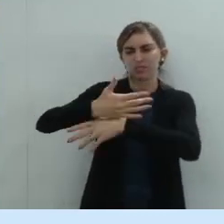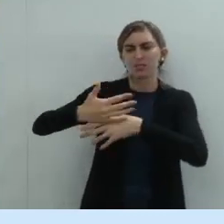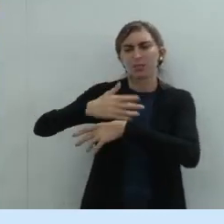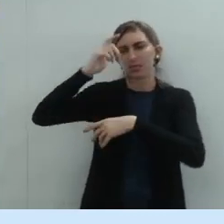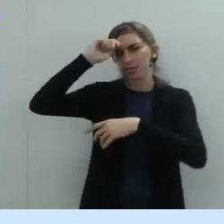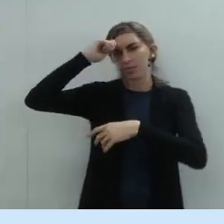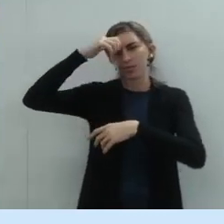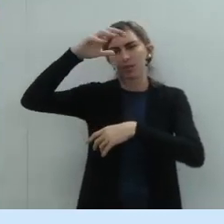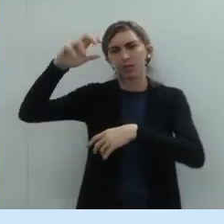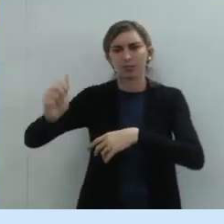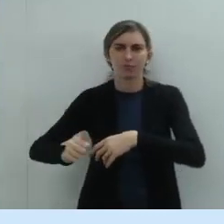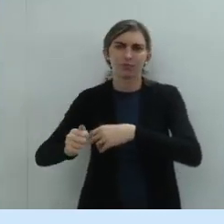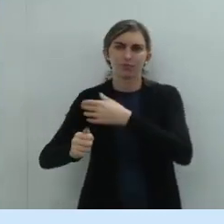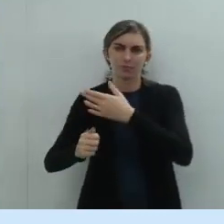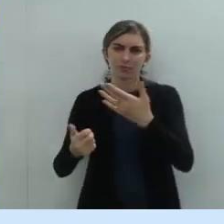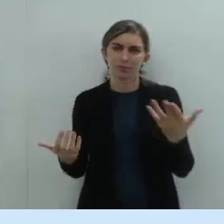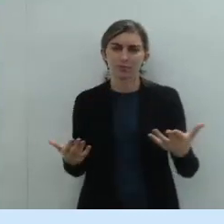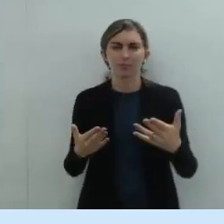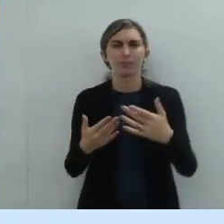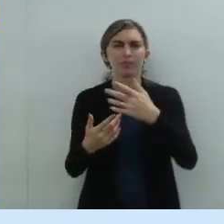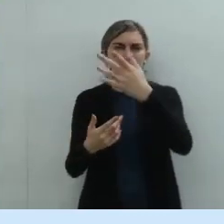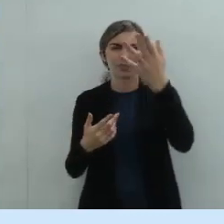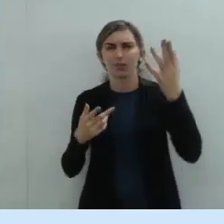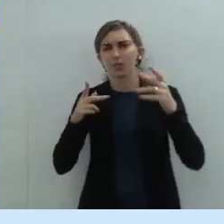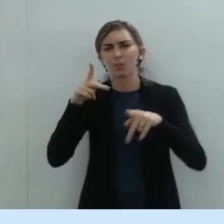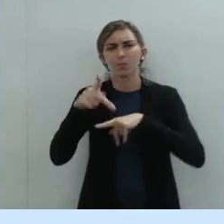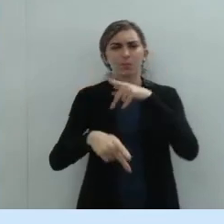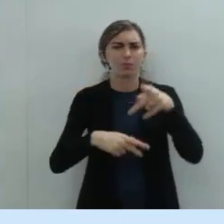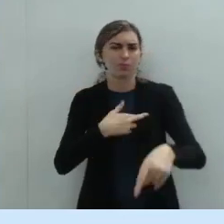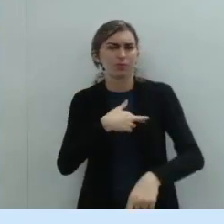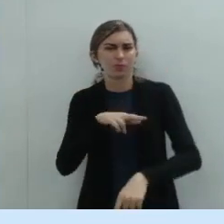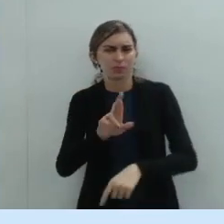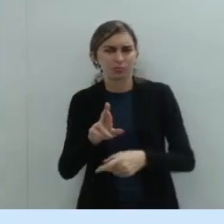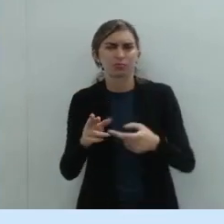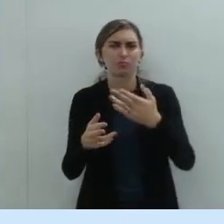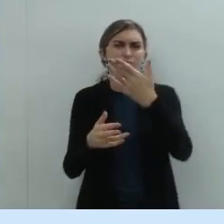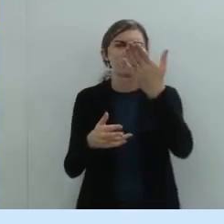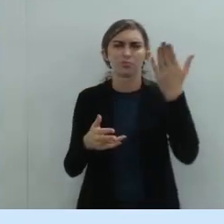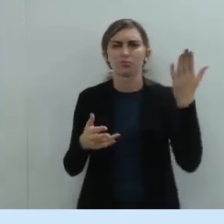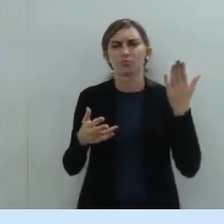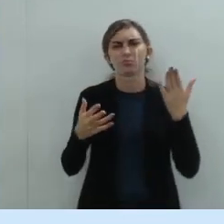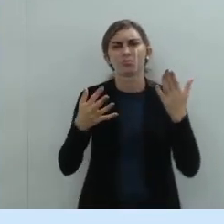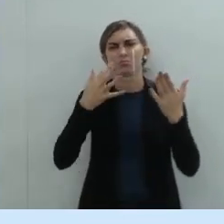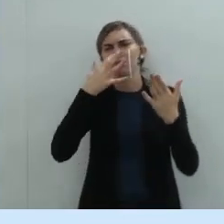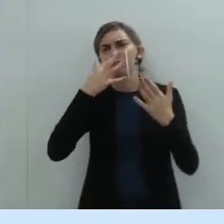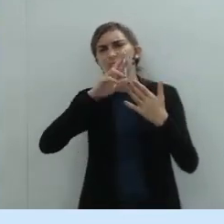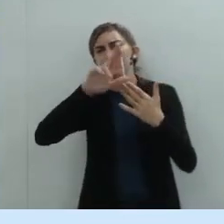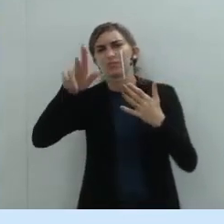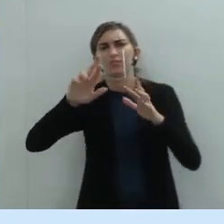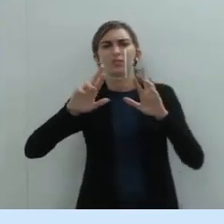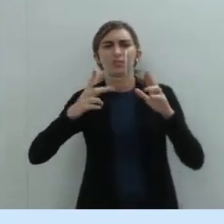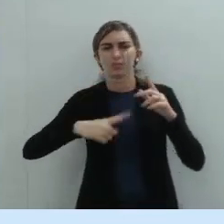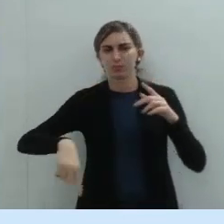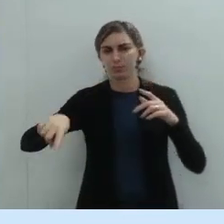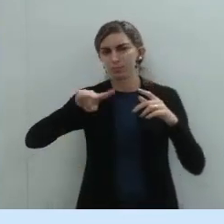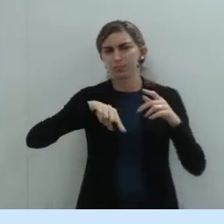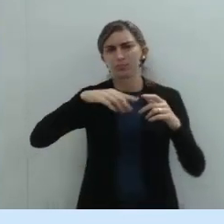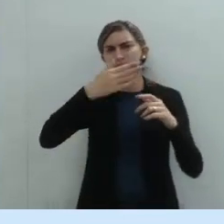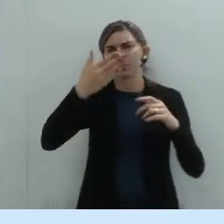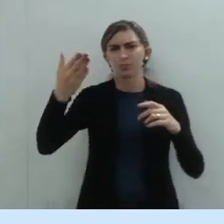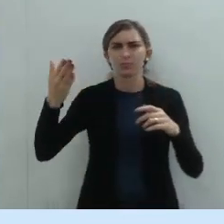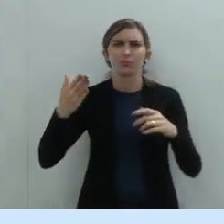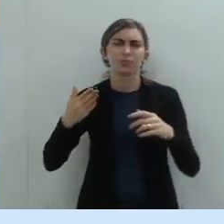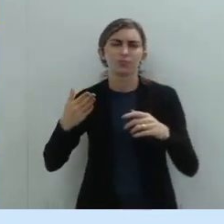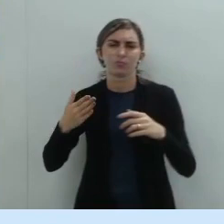essa belíssima imagem, né, de um povo que tem uma religiosidade, né, totalmente diferente da nossa,